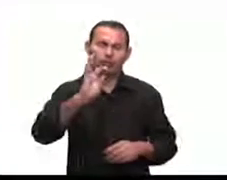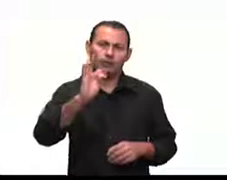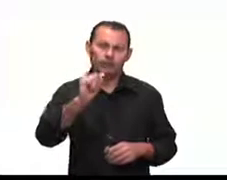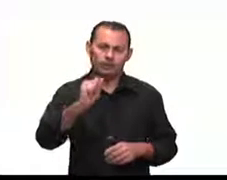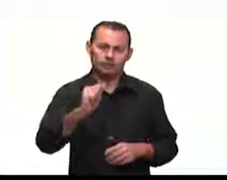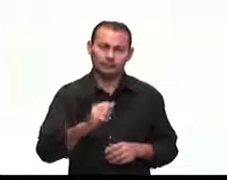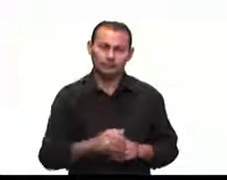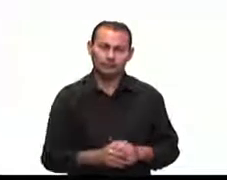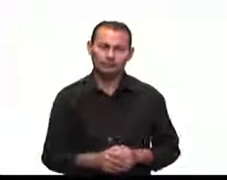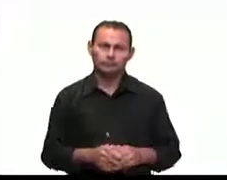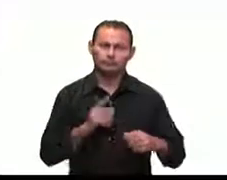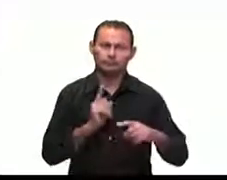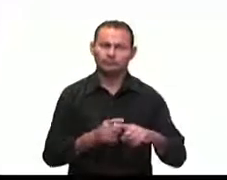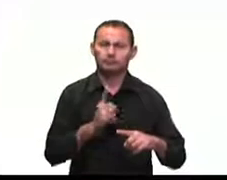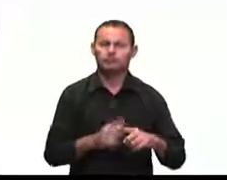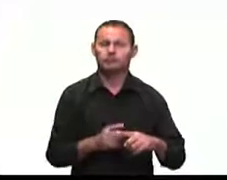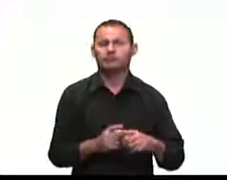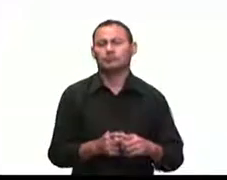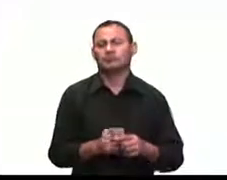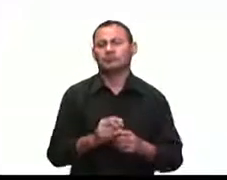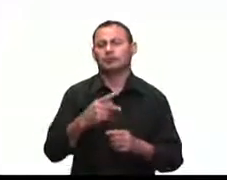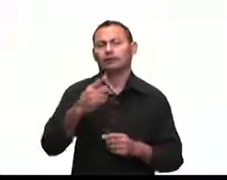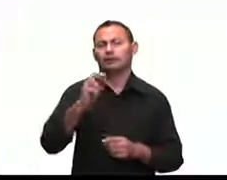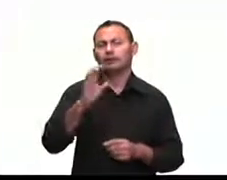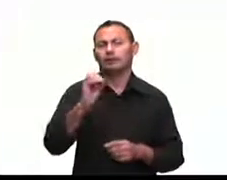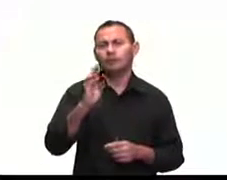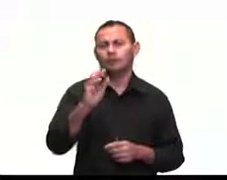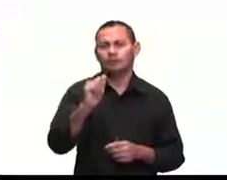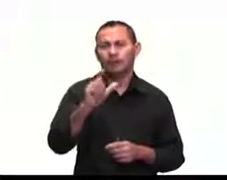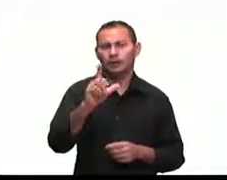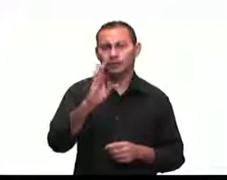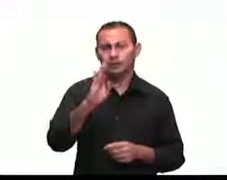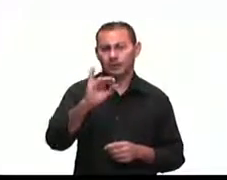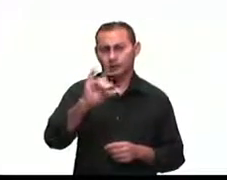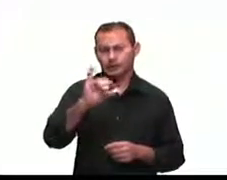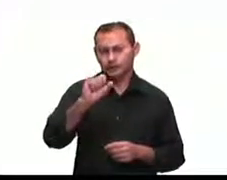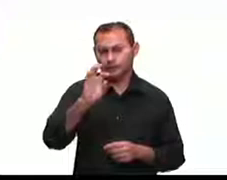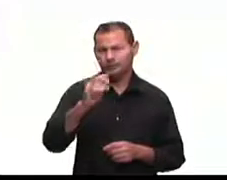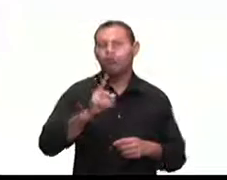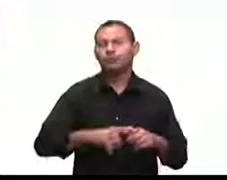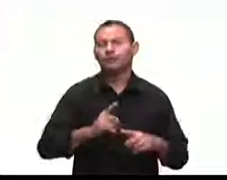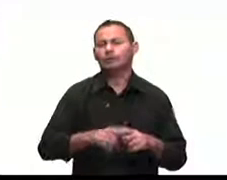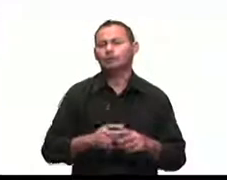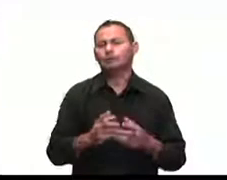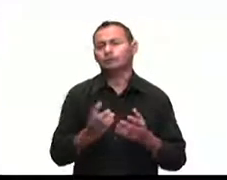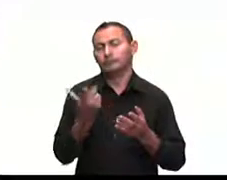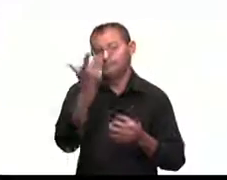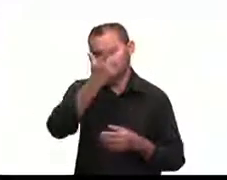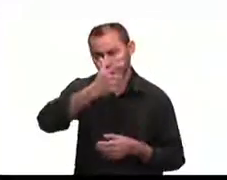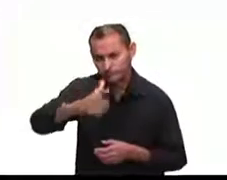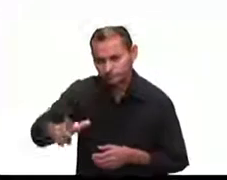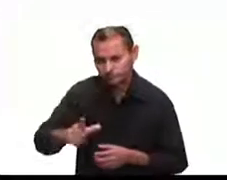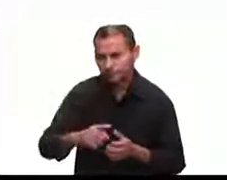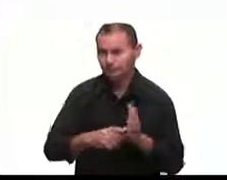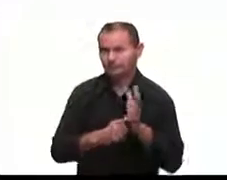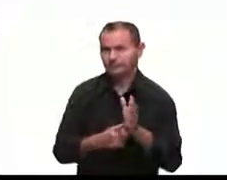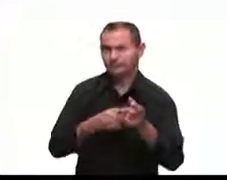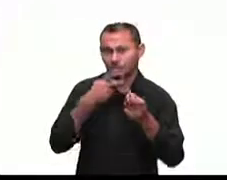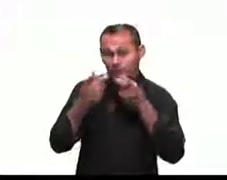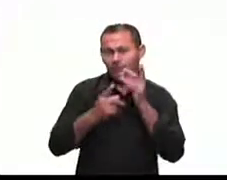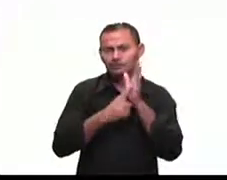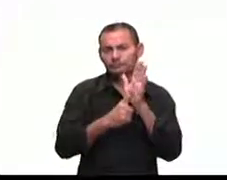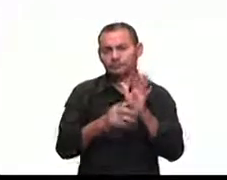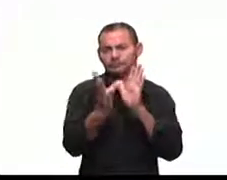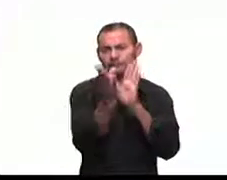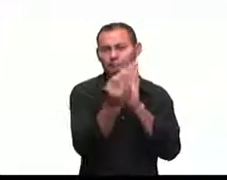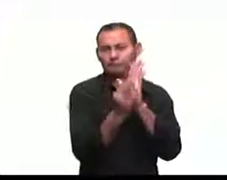tá? Por que não probabilística? E aí, novamente, né, voltando ali ao que a gente já, ao conteúdo